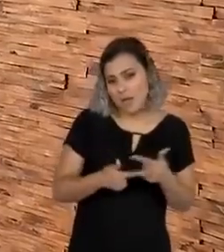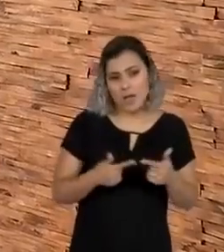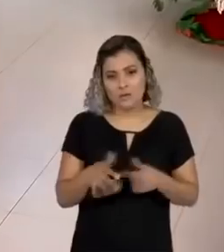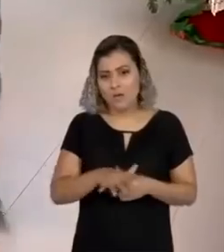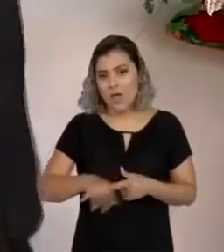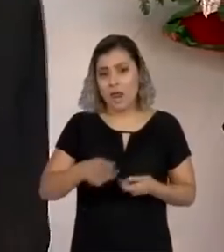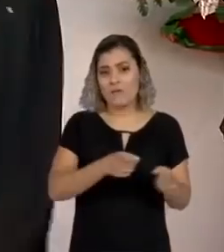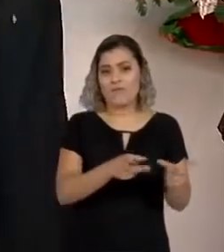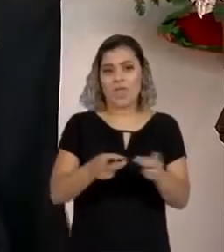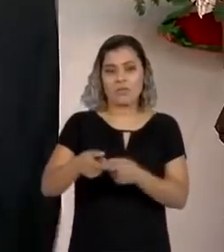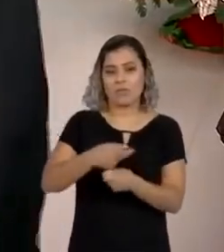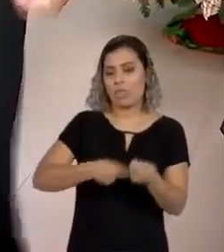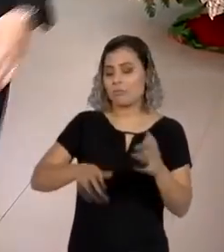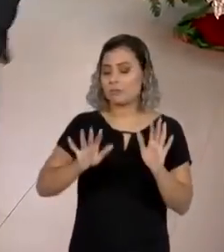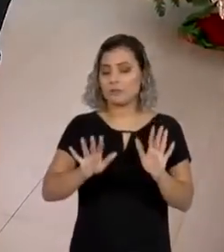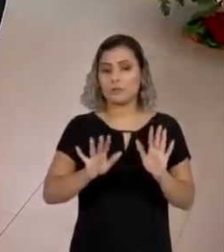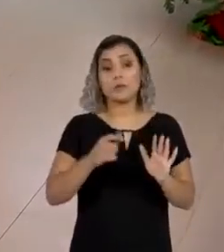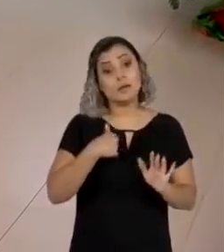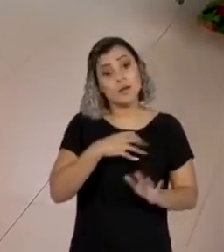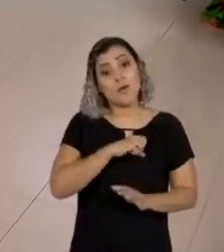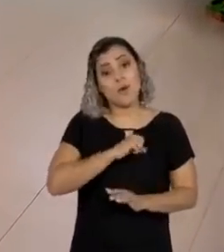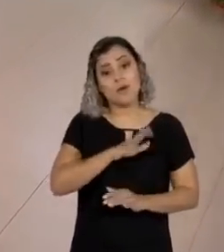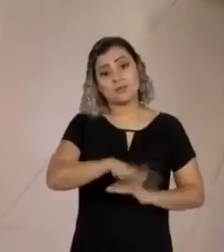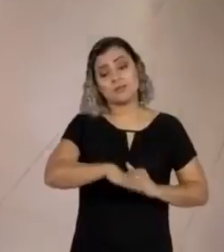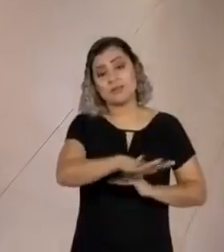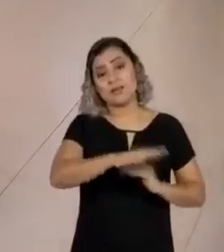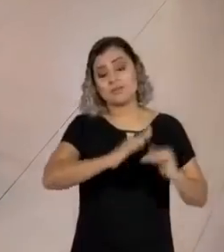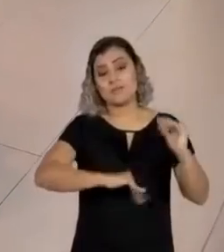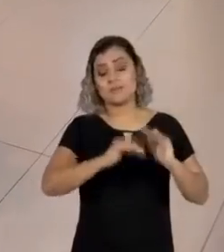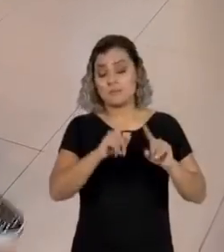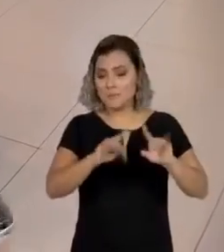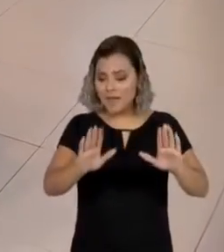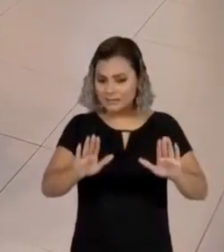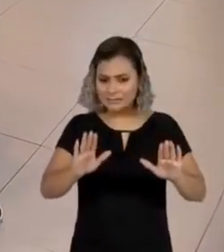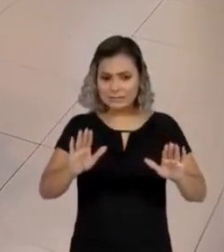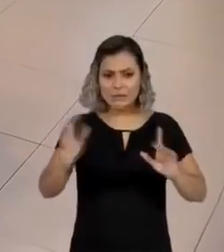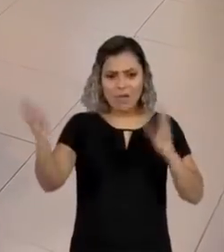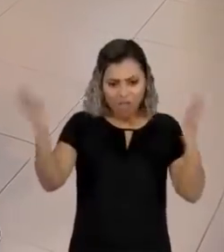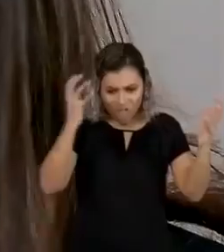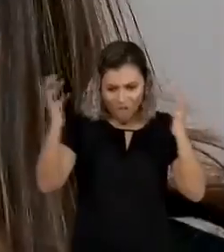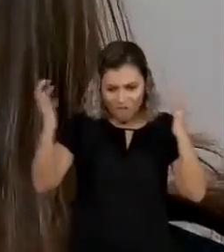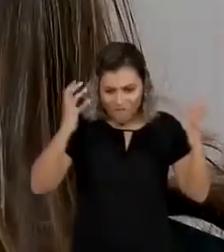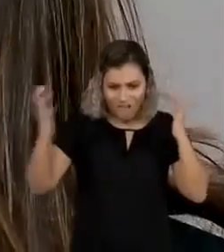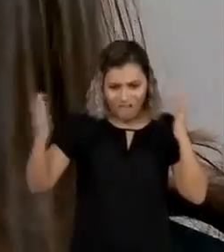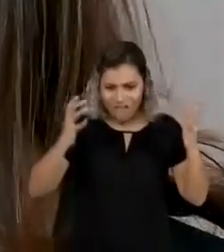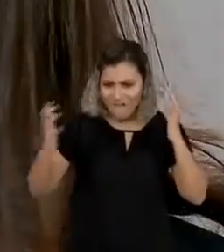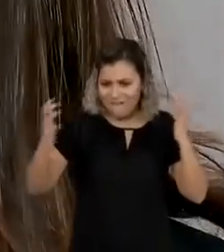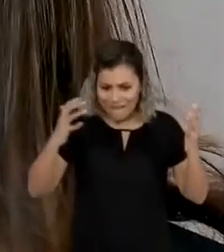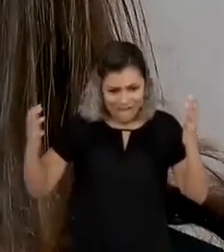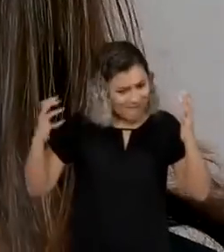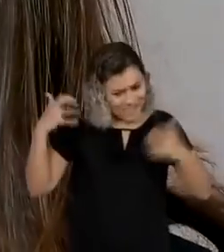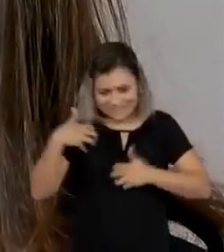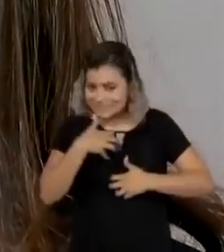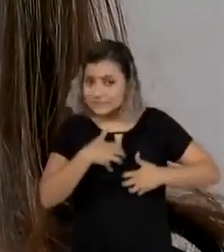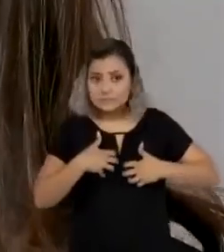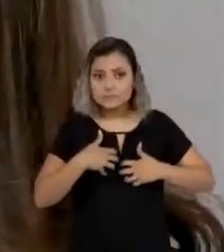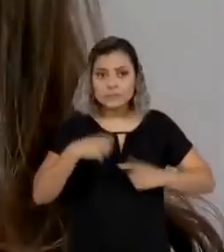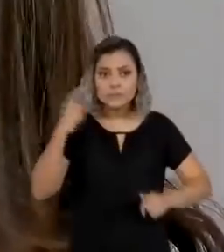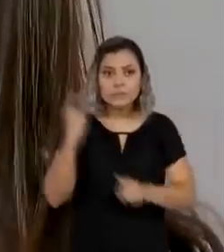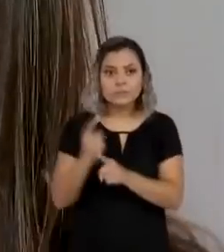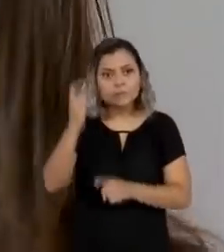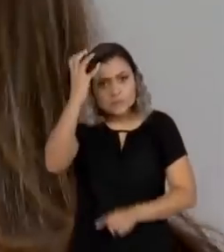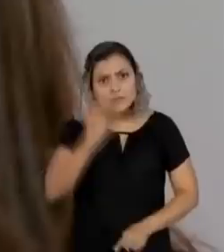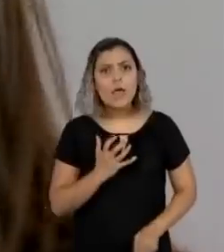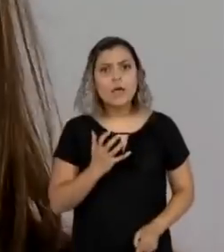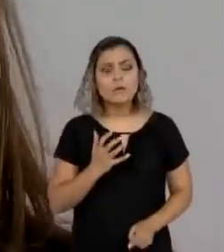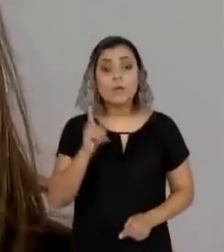área comercial, apesar de gostar muito da profissão. Mas os sintomas ficaram cada vez mais fortes. Foi aí que descobriu que era muito